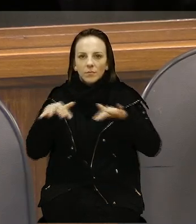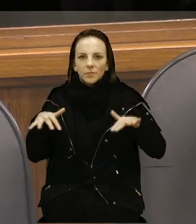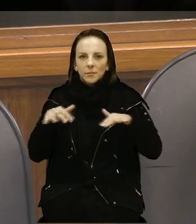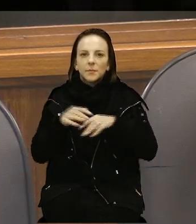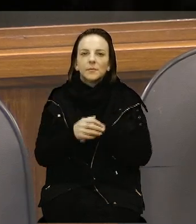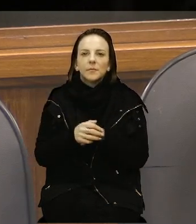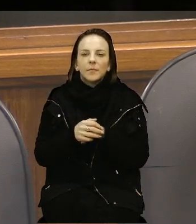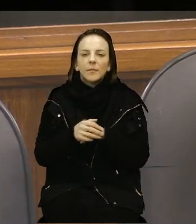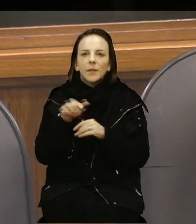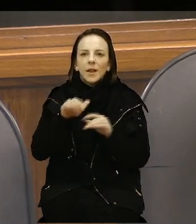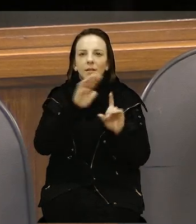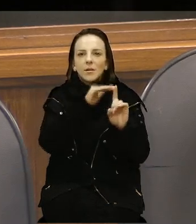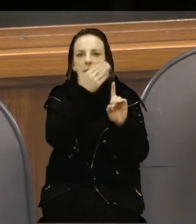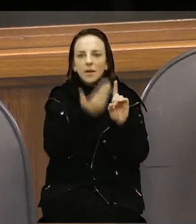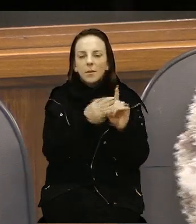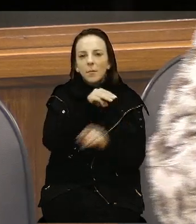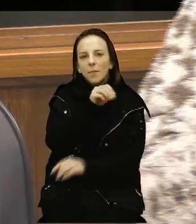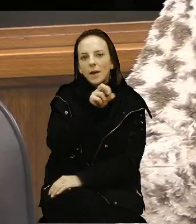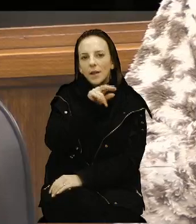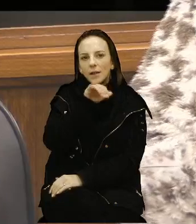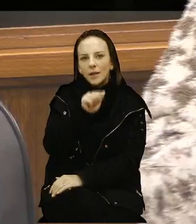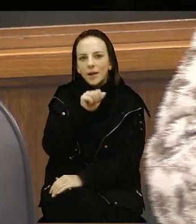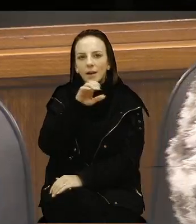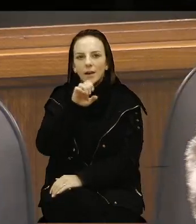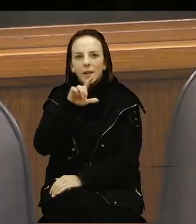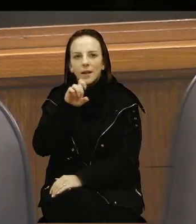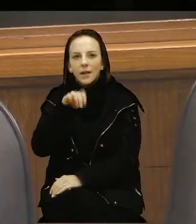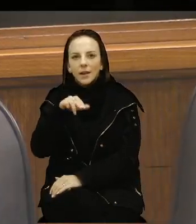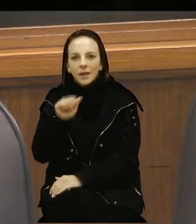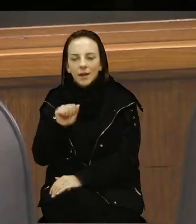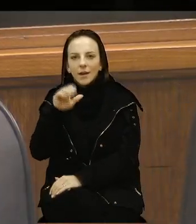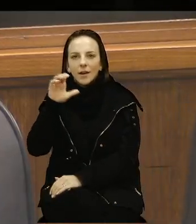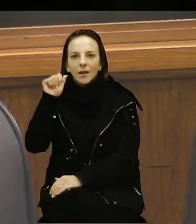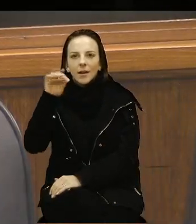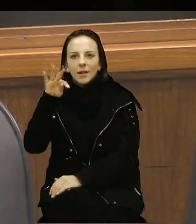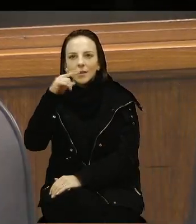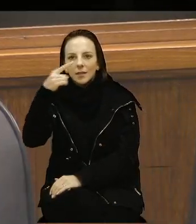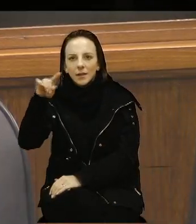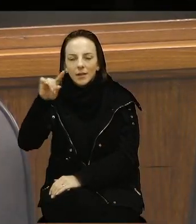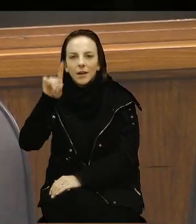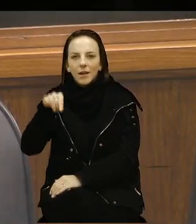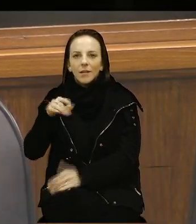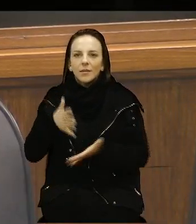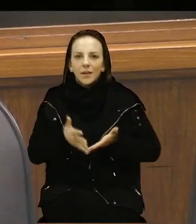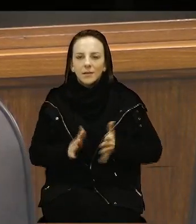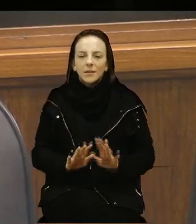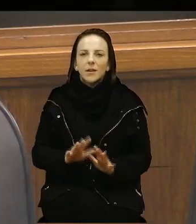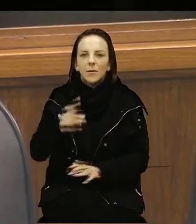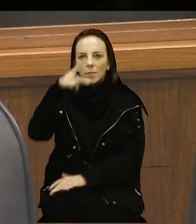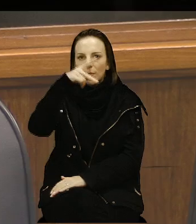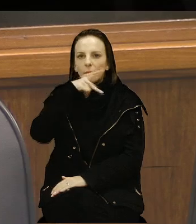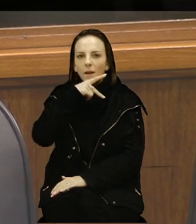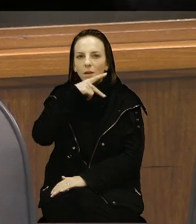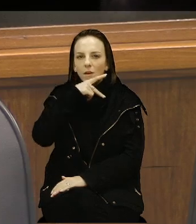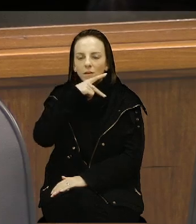a homenagem a Maria Helena Binelli Catan. Ela é natural de Pelotas, Rio Grande do Sul,